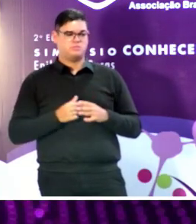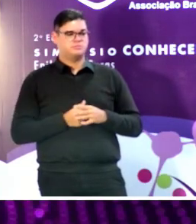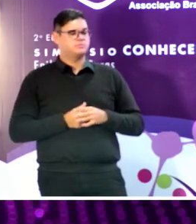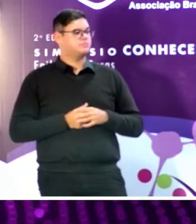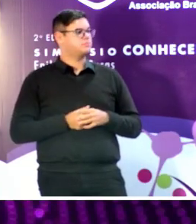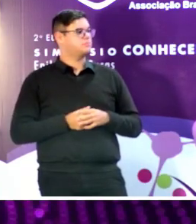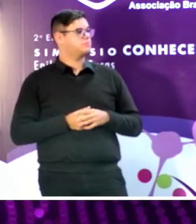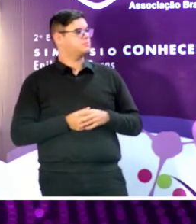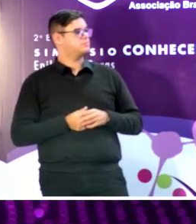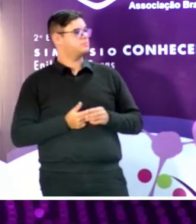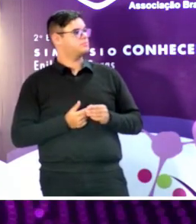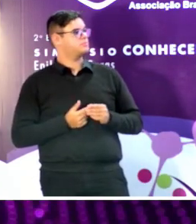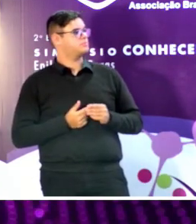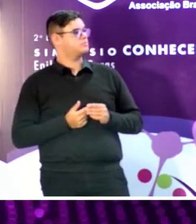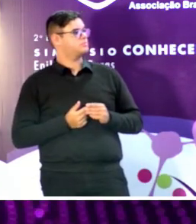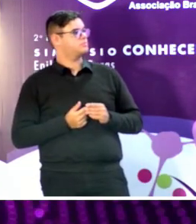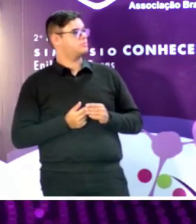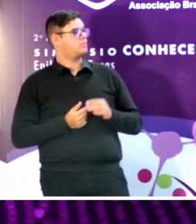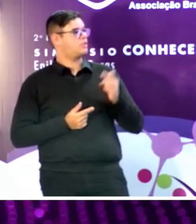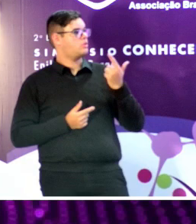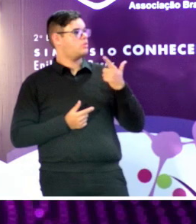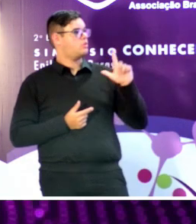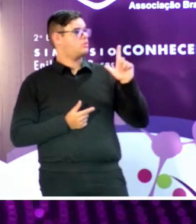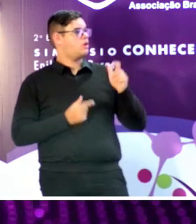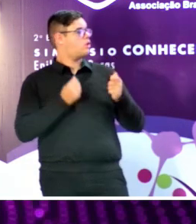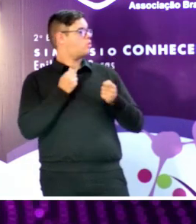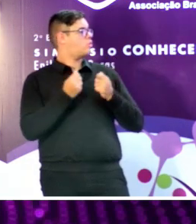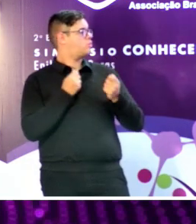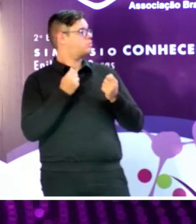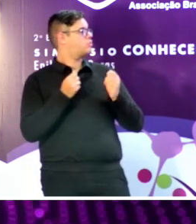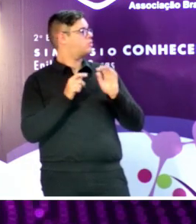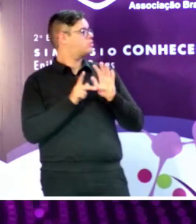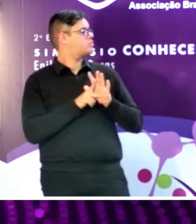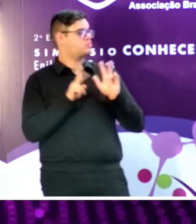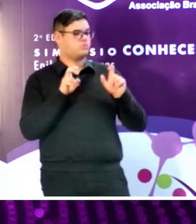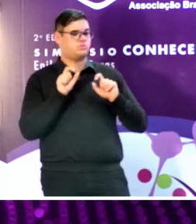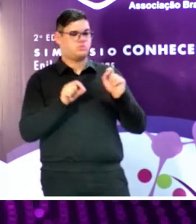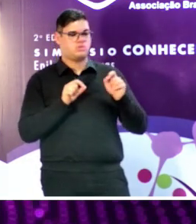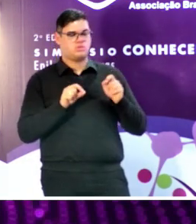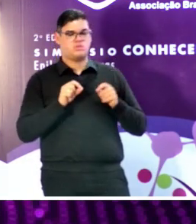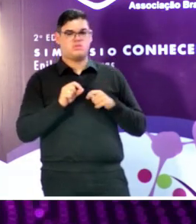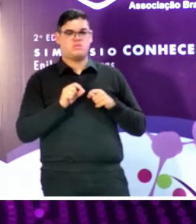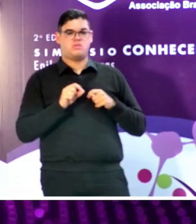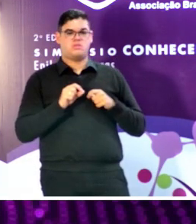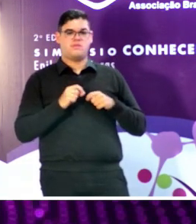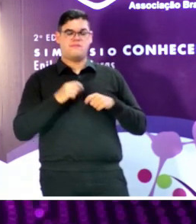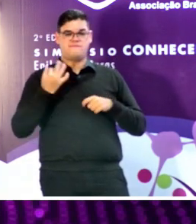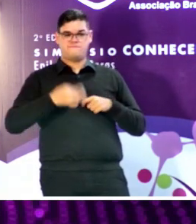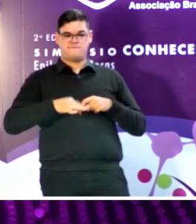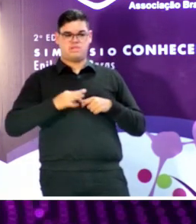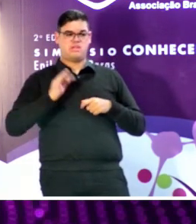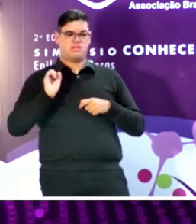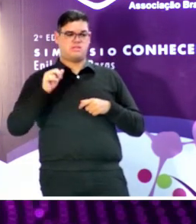O outro ponto é o controle de neuroinflamação, né? Então, isso também é importante para tratamento